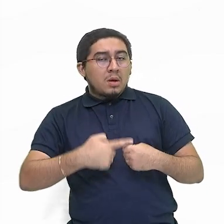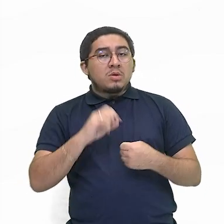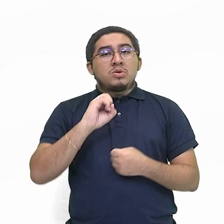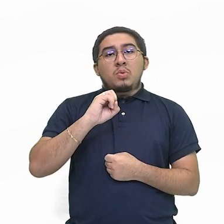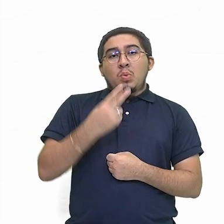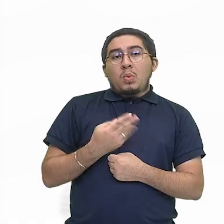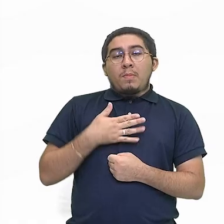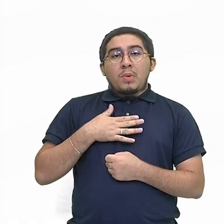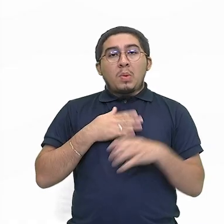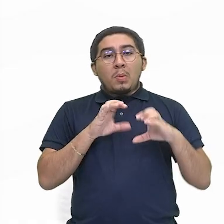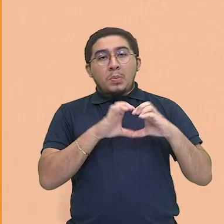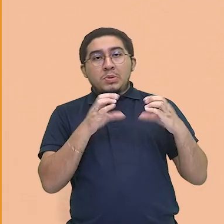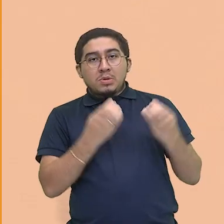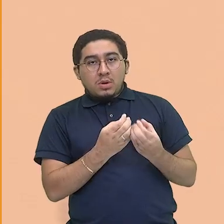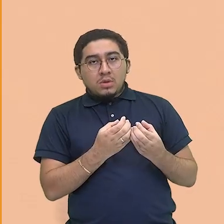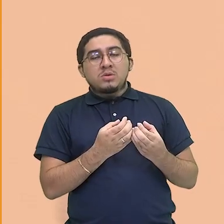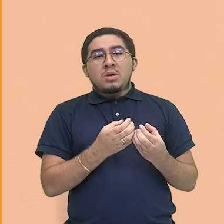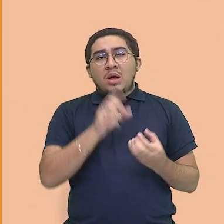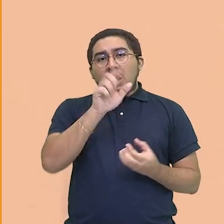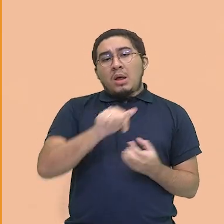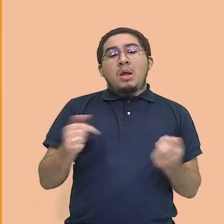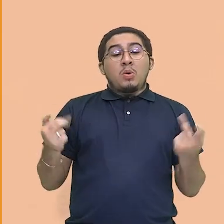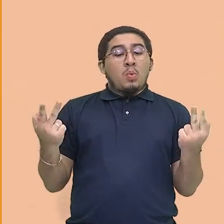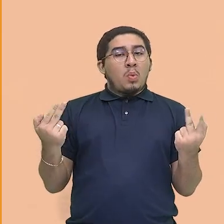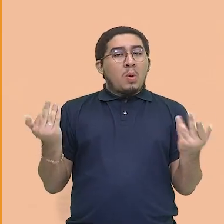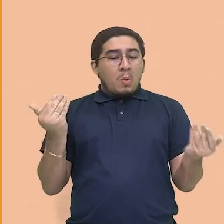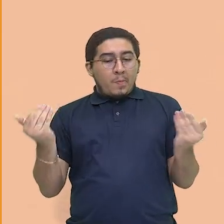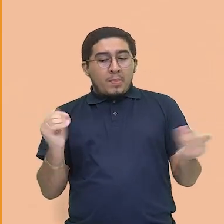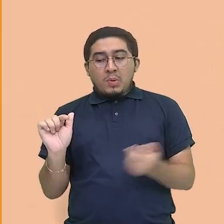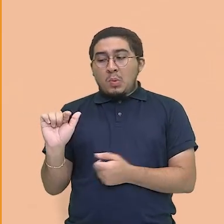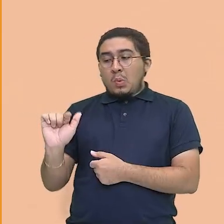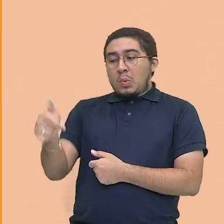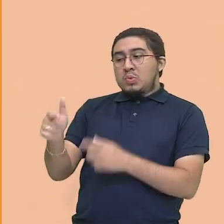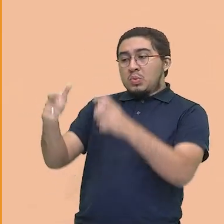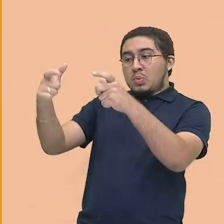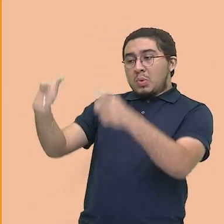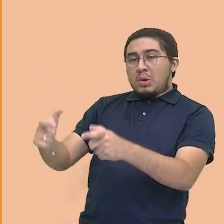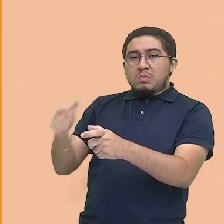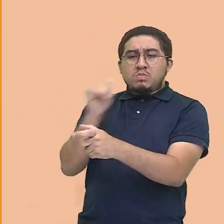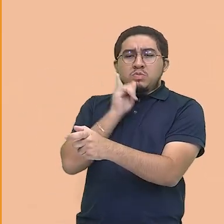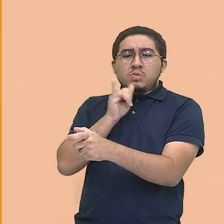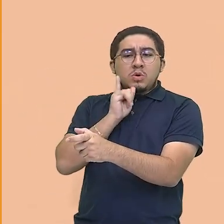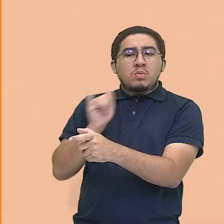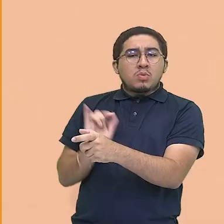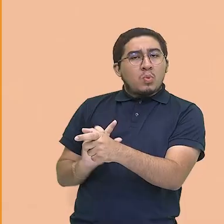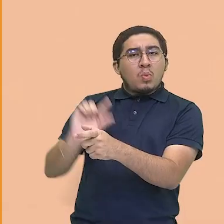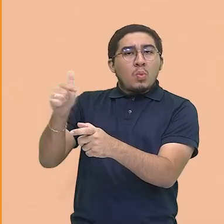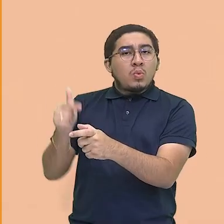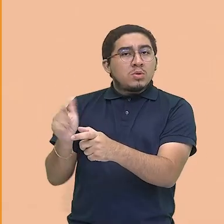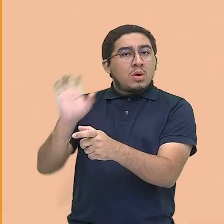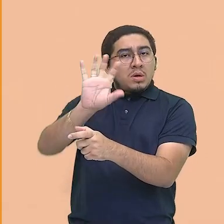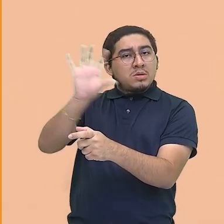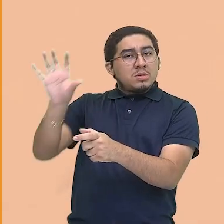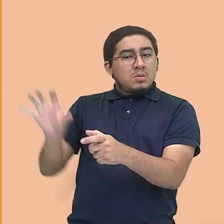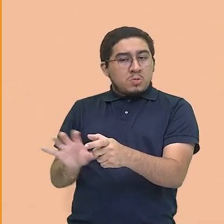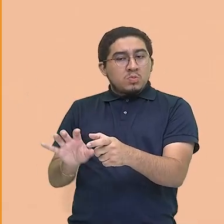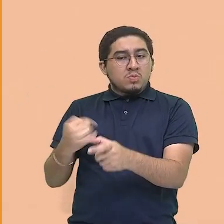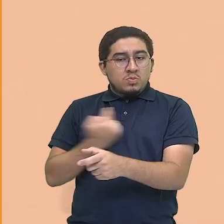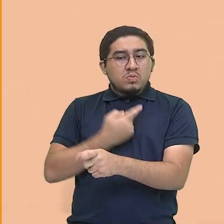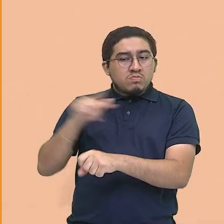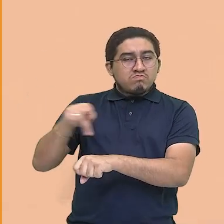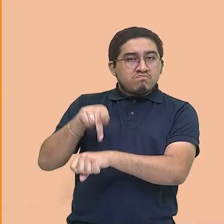aqui na minha comunidade, é igual a outro lugar, por exemplo, em outra região do